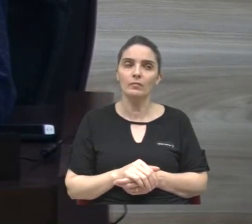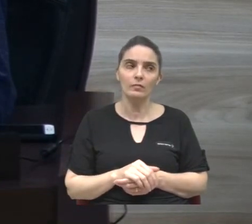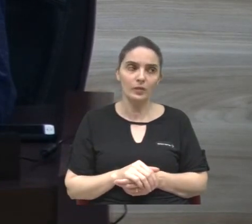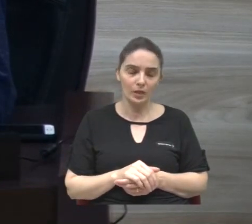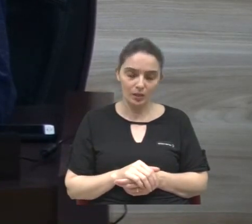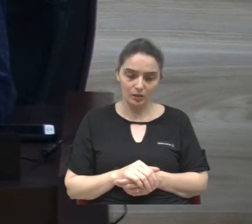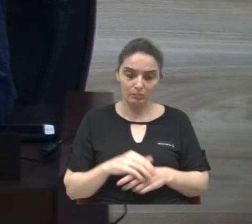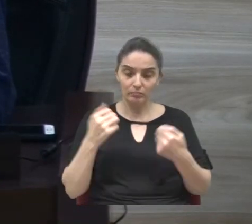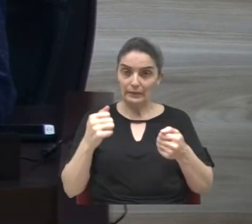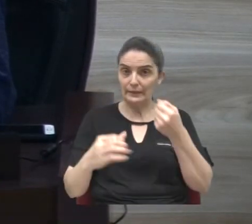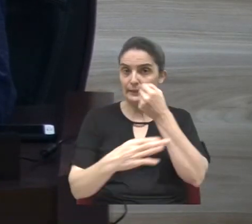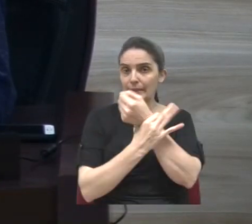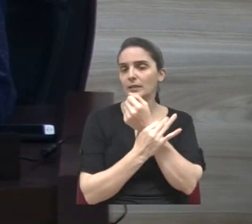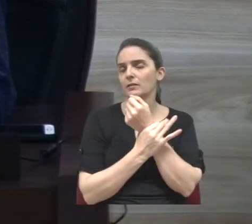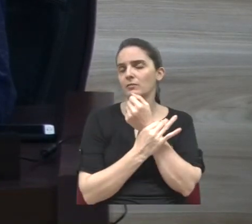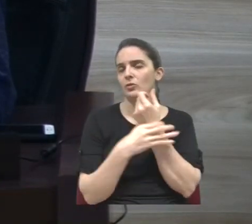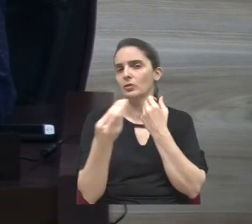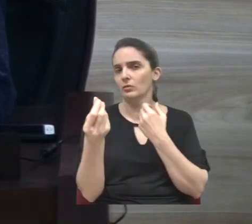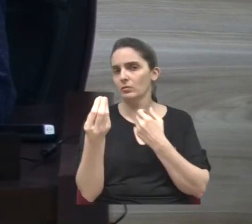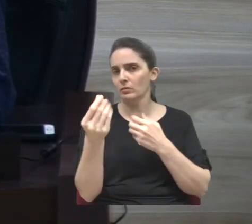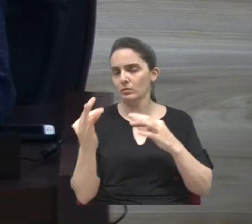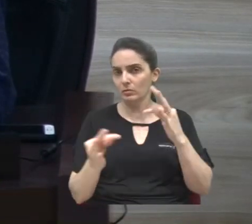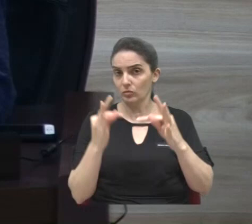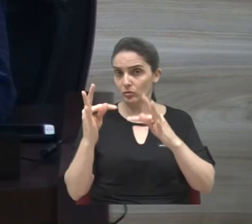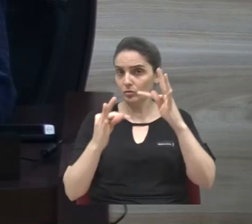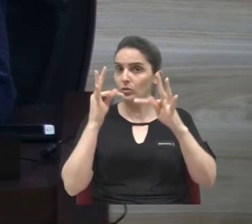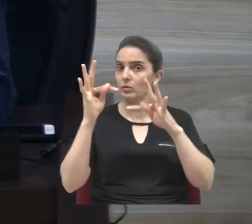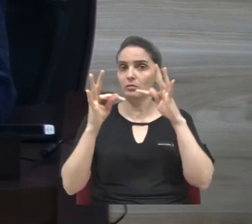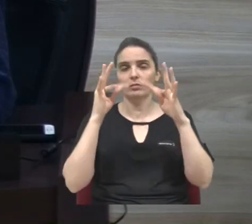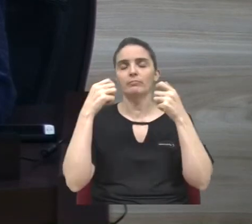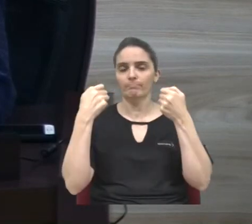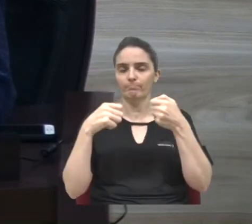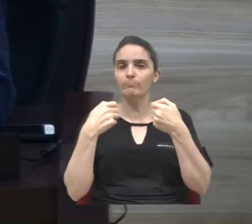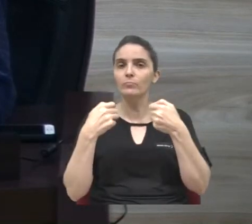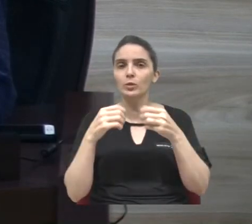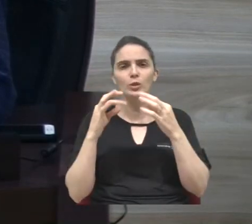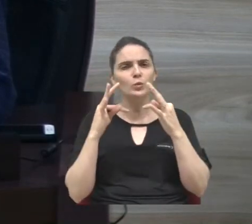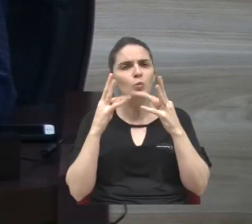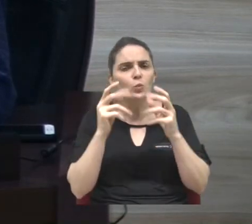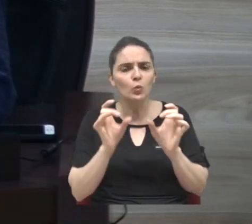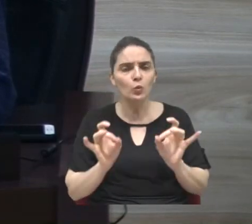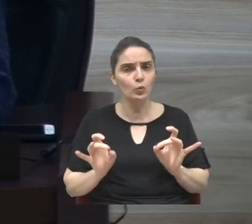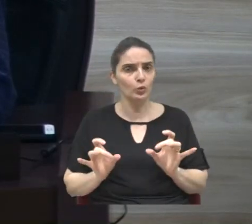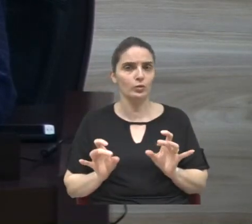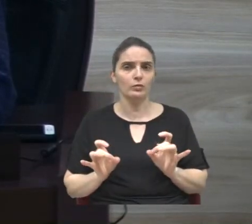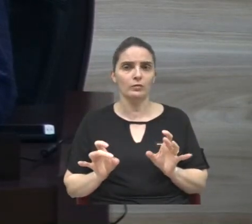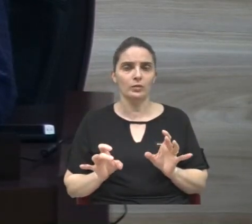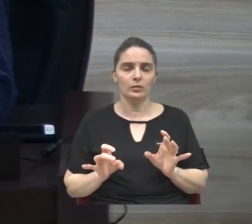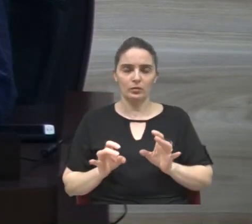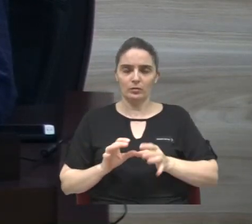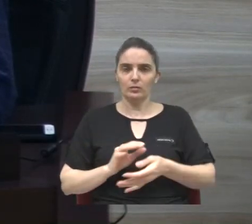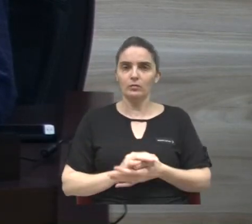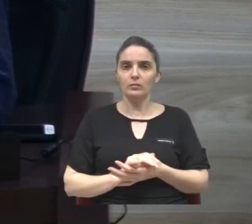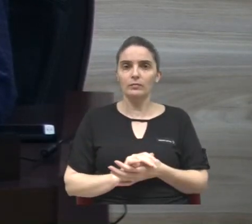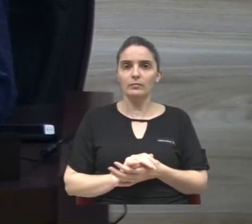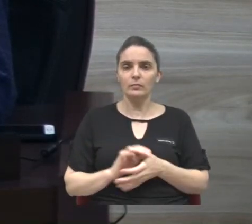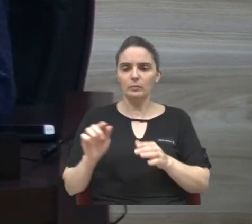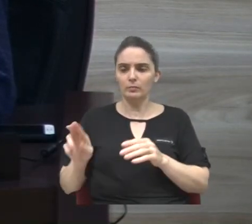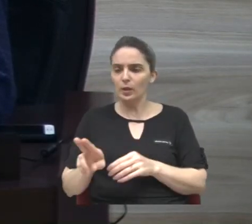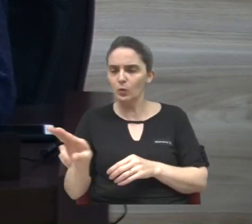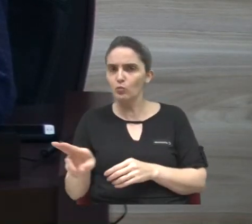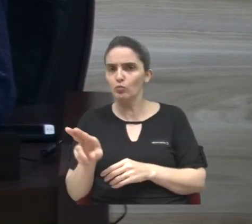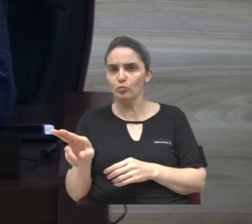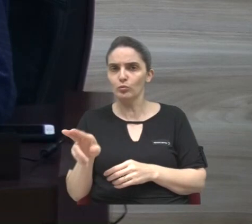qualidade técnica e operacional de tudo que é vendido no consumidor, ao consumidor,